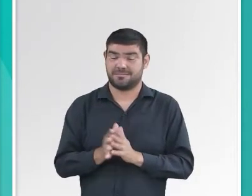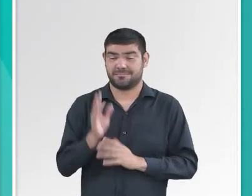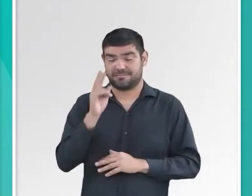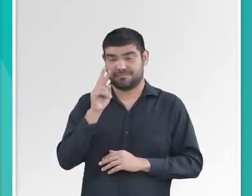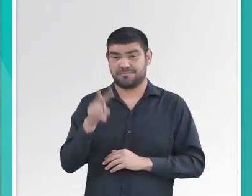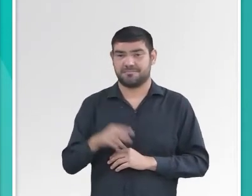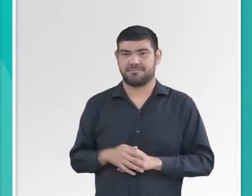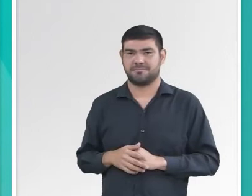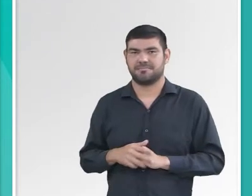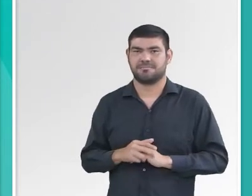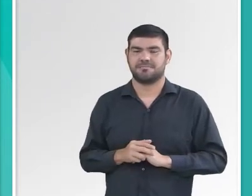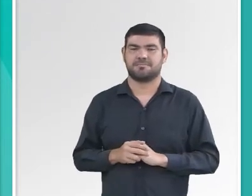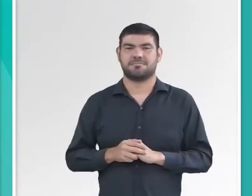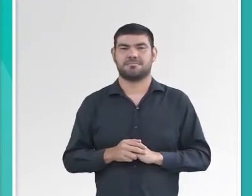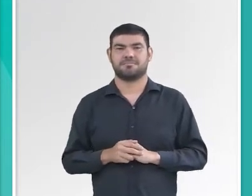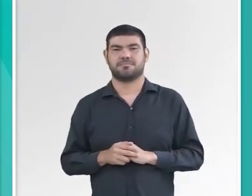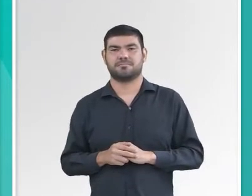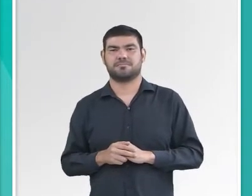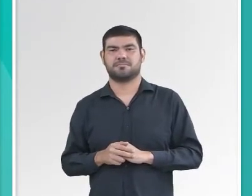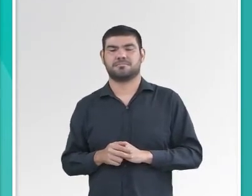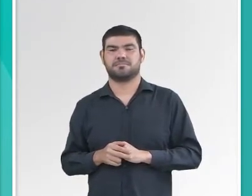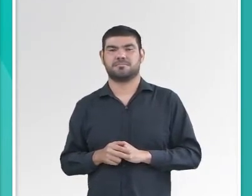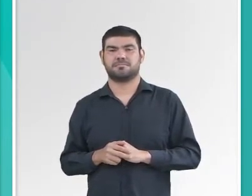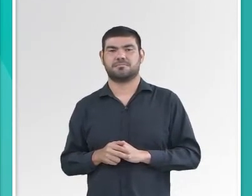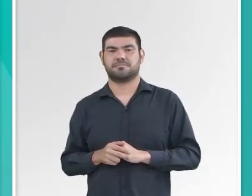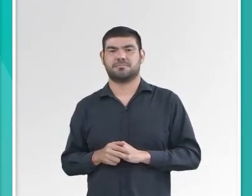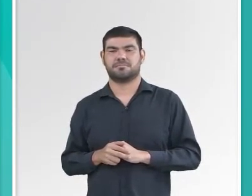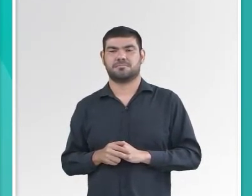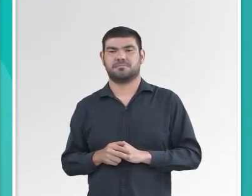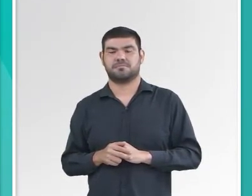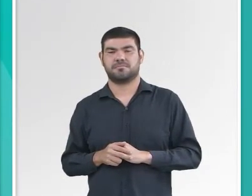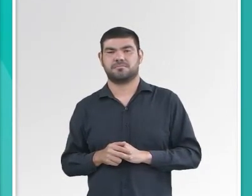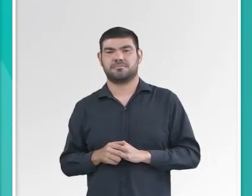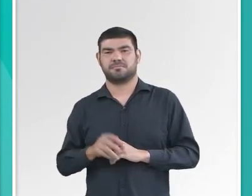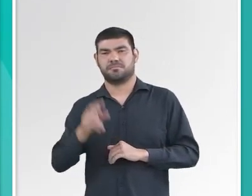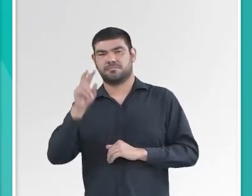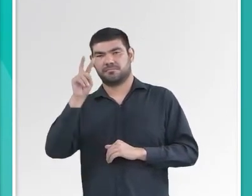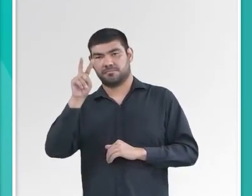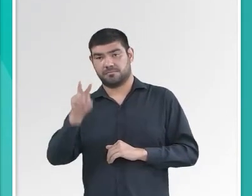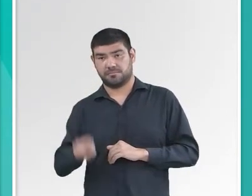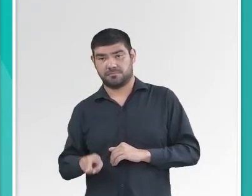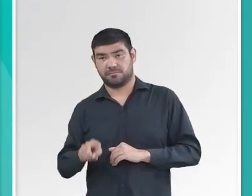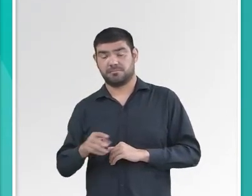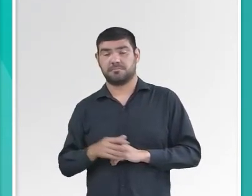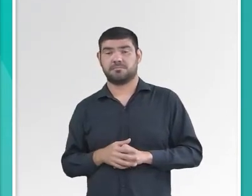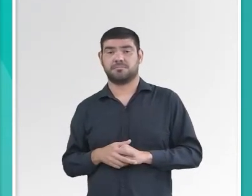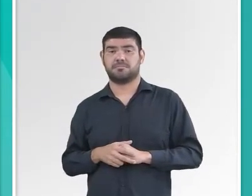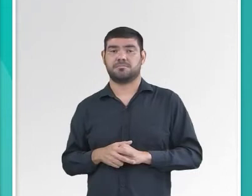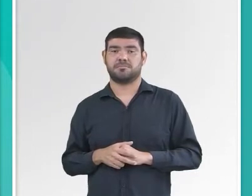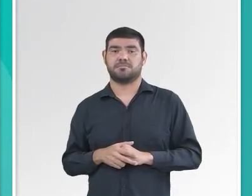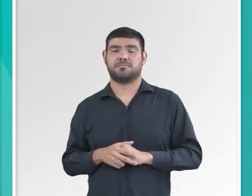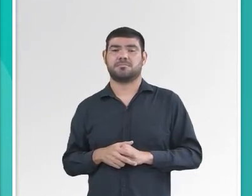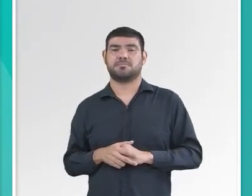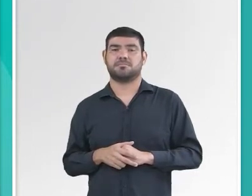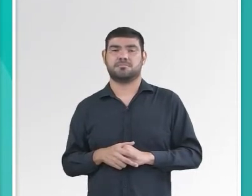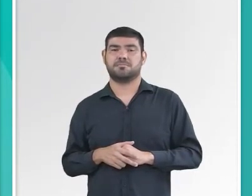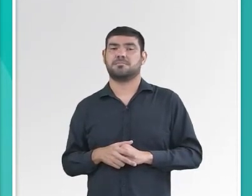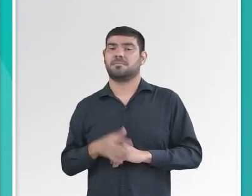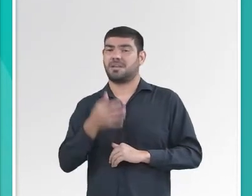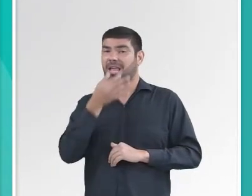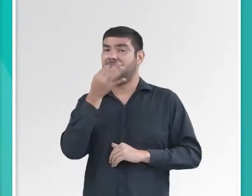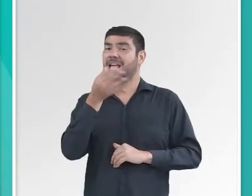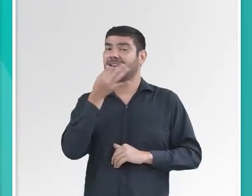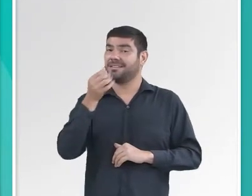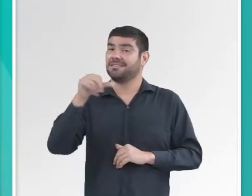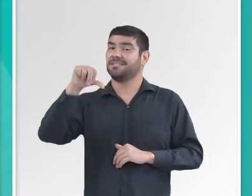só, toda essa parte aqui que a gente acabou de ler, que eu estou destacando para vocês, pessoal, é uma crítica